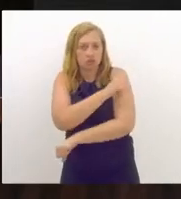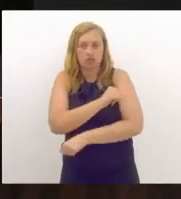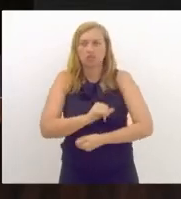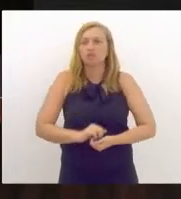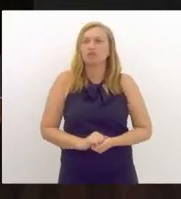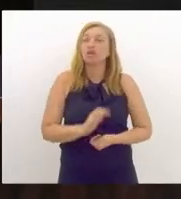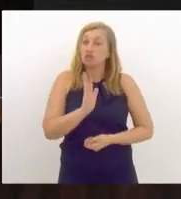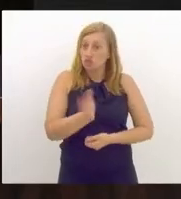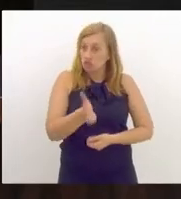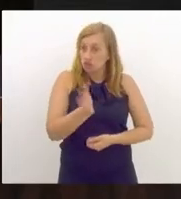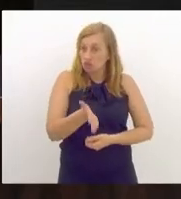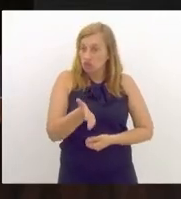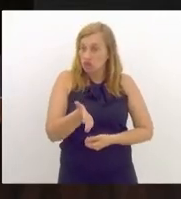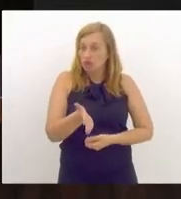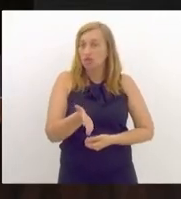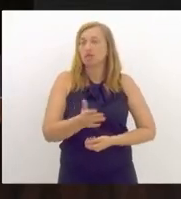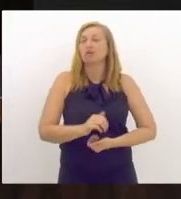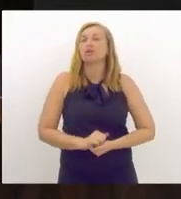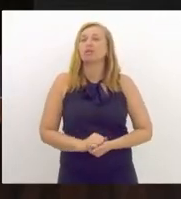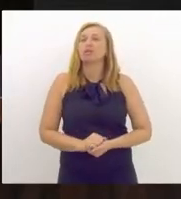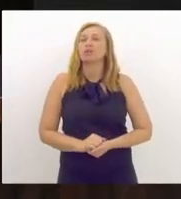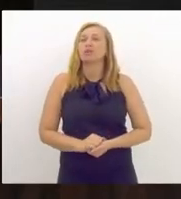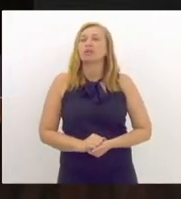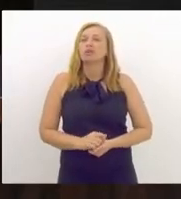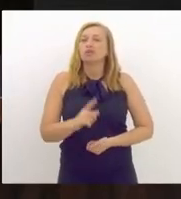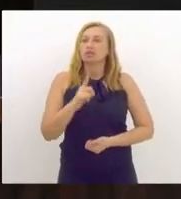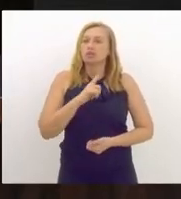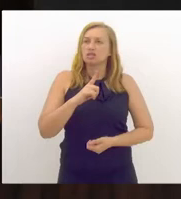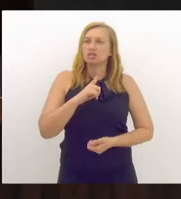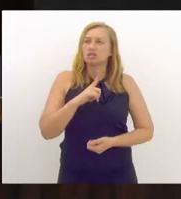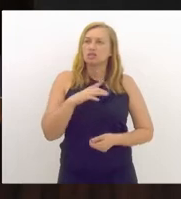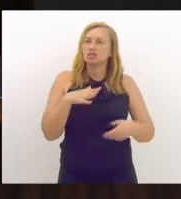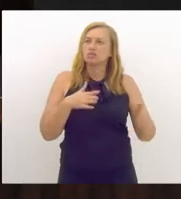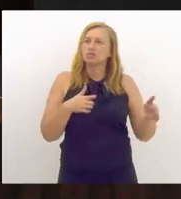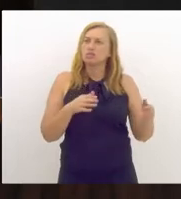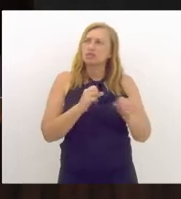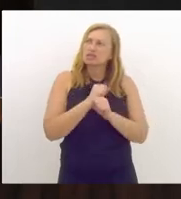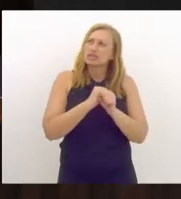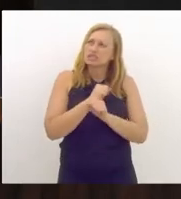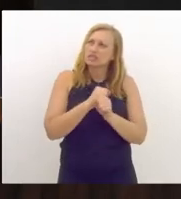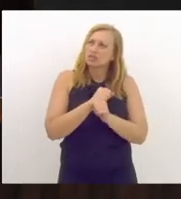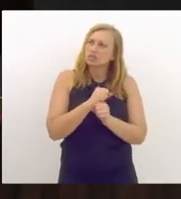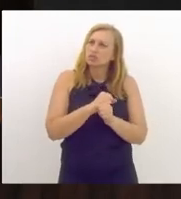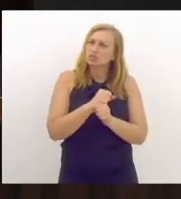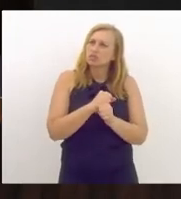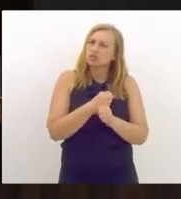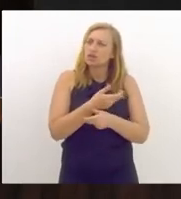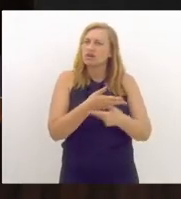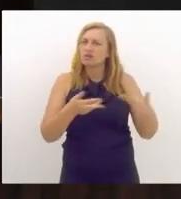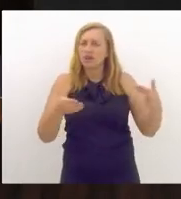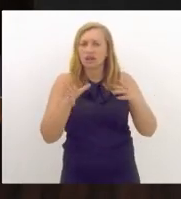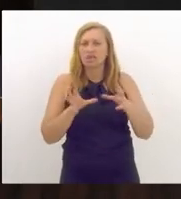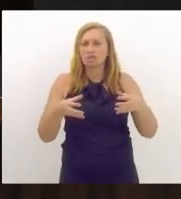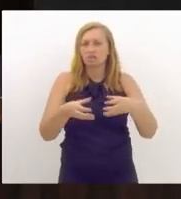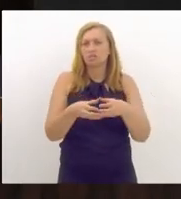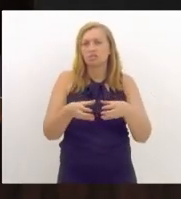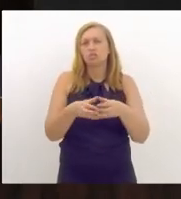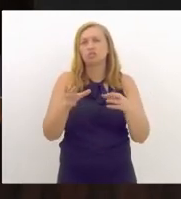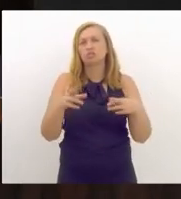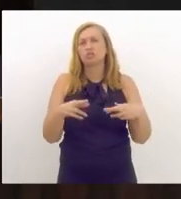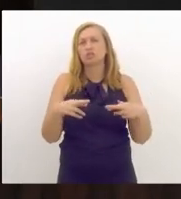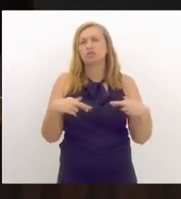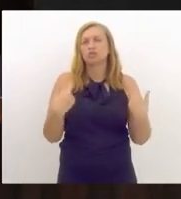já estão combalido nós tivemos no decorrer desses anos muitas audiências muitas